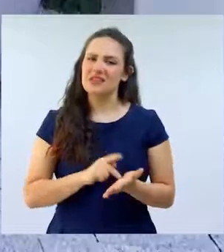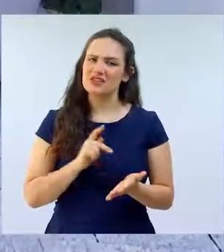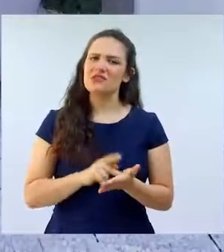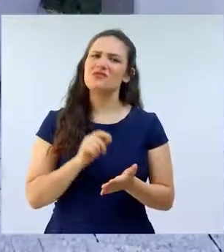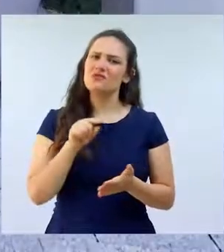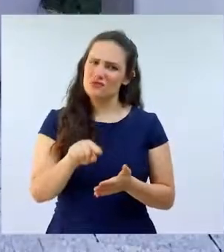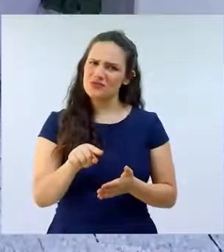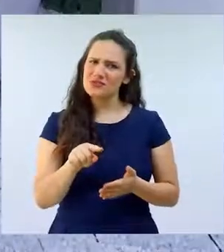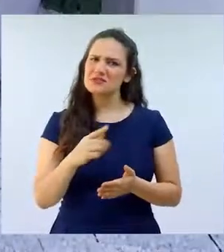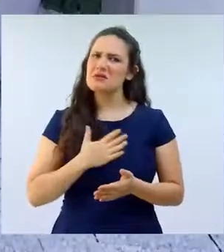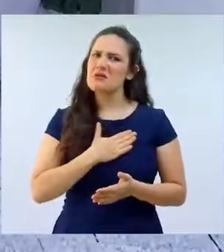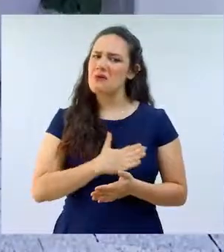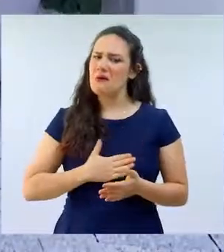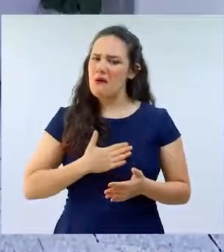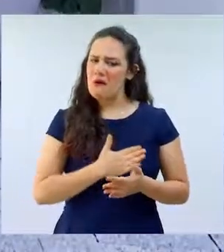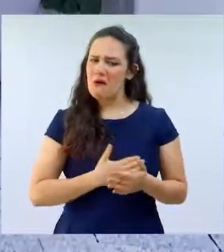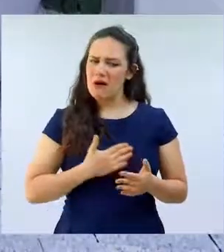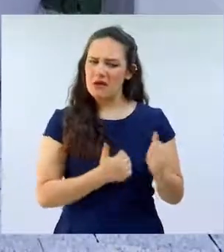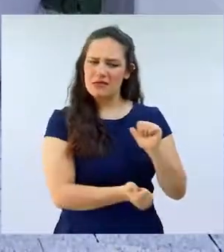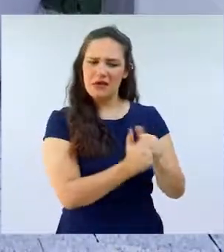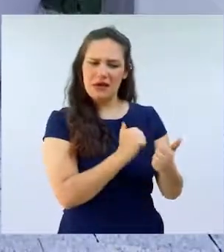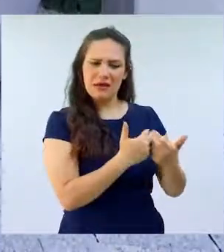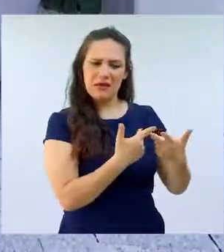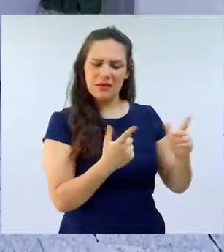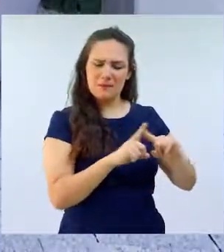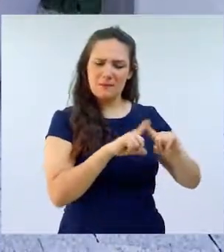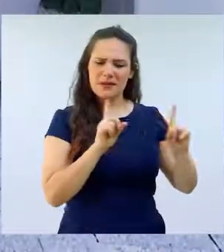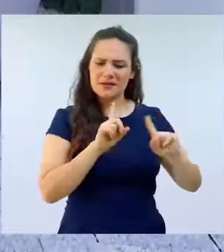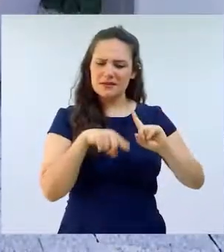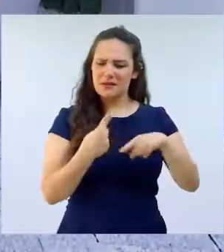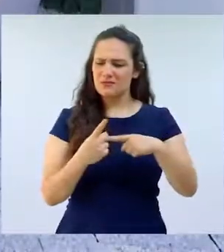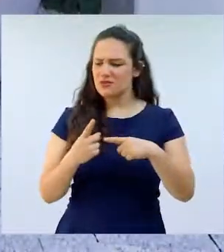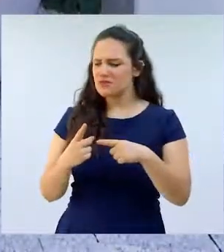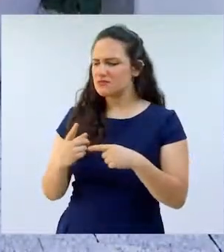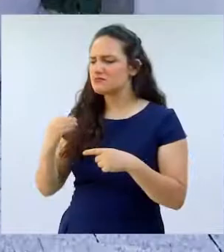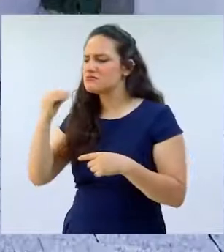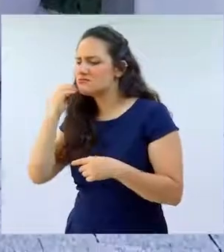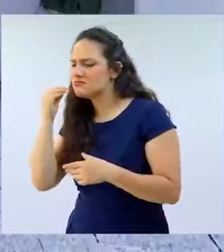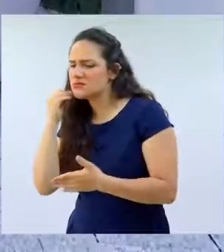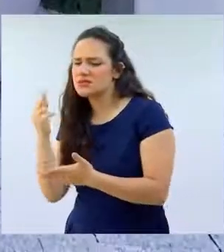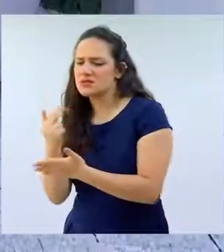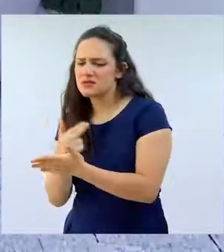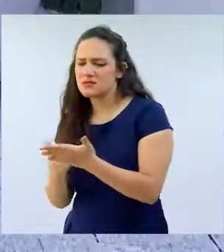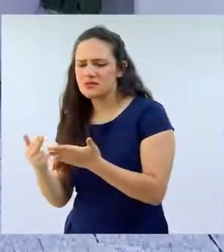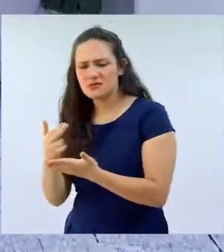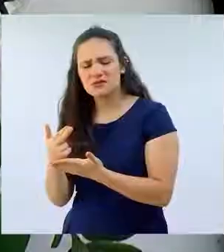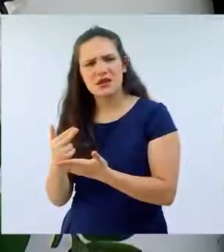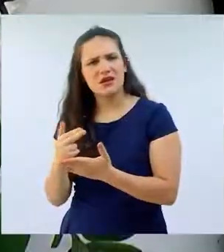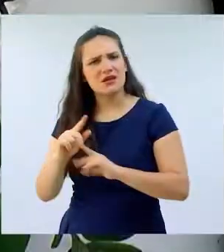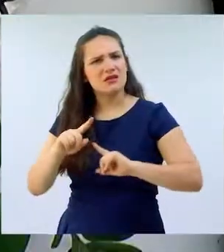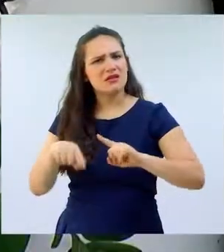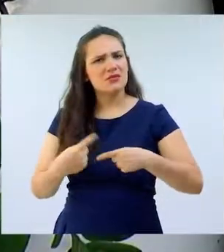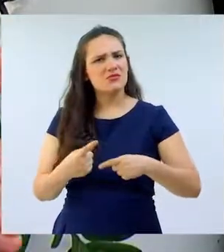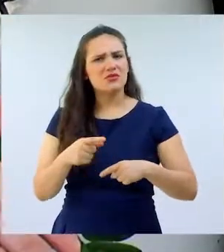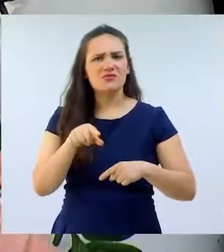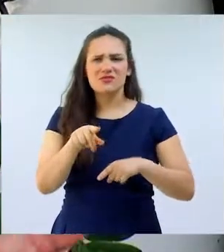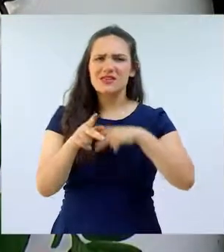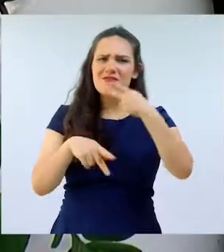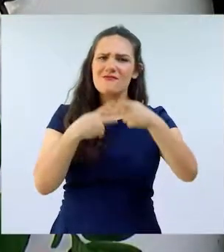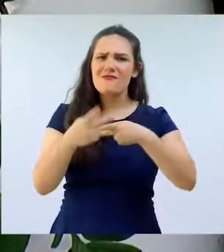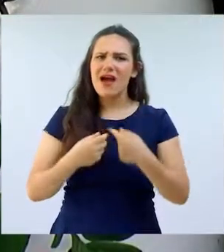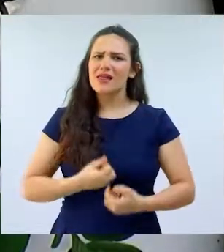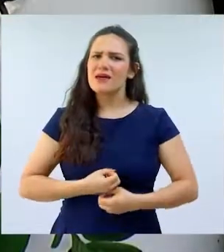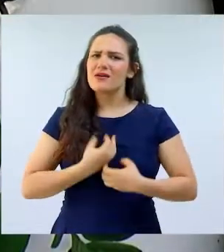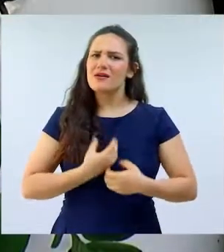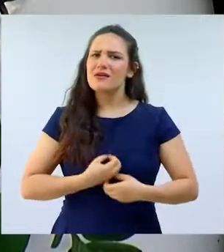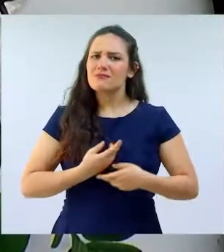muito dedicado ao esporte, começa a ter essa sensibilidade, arrisca na pintura, gosta de declamar. Eu acho muito bonito quem declama, eu